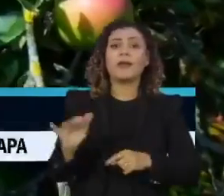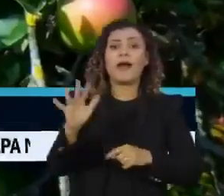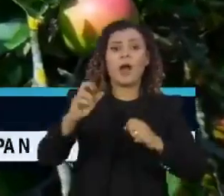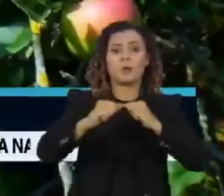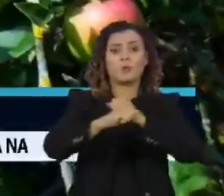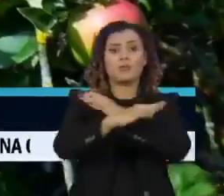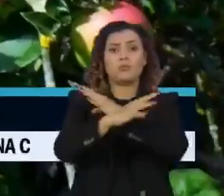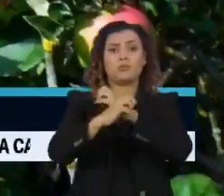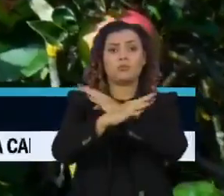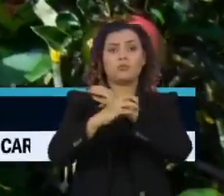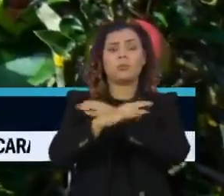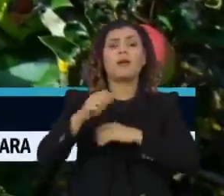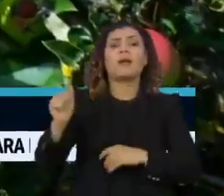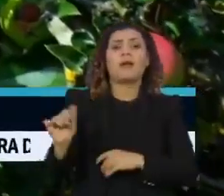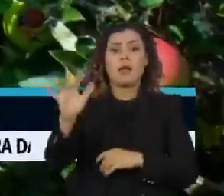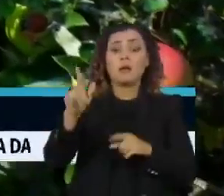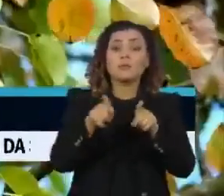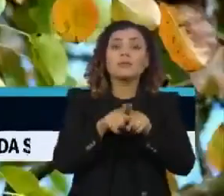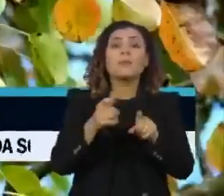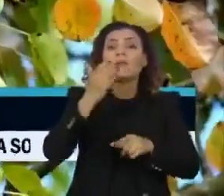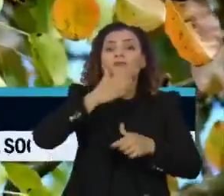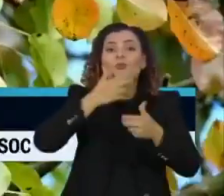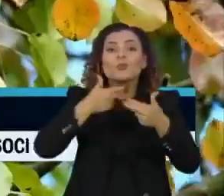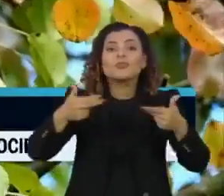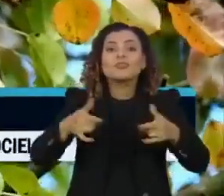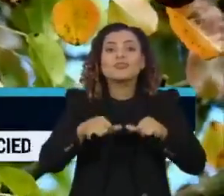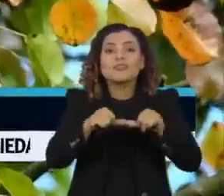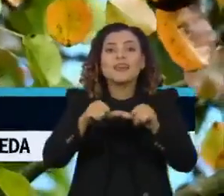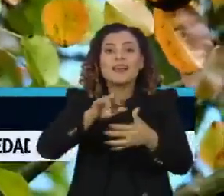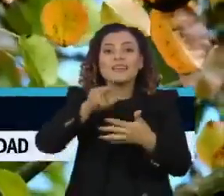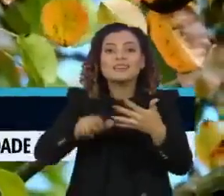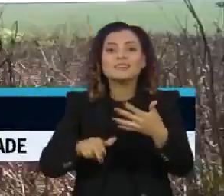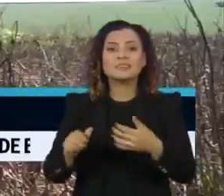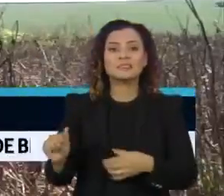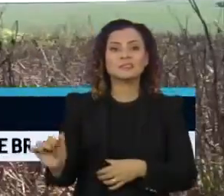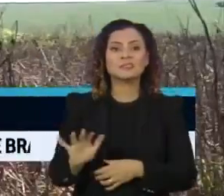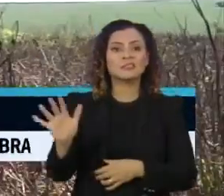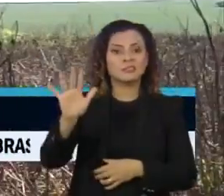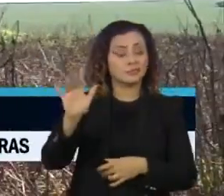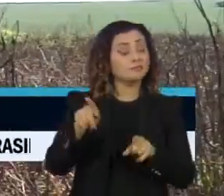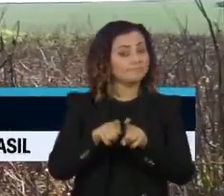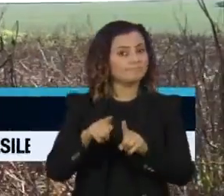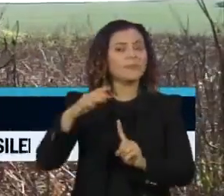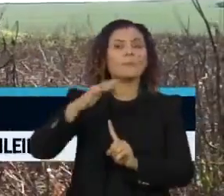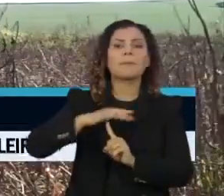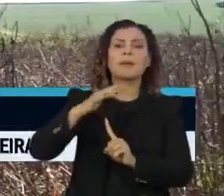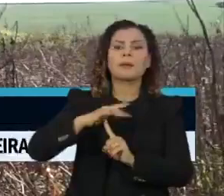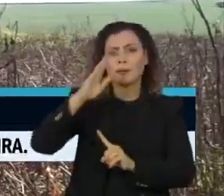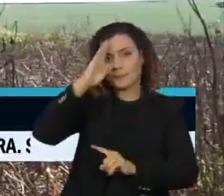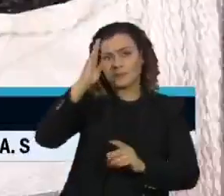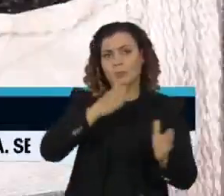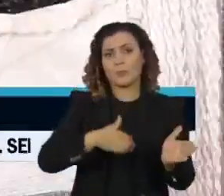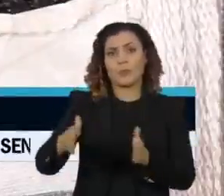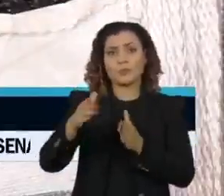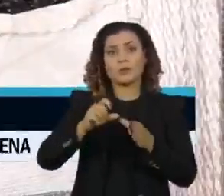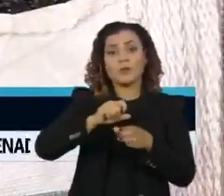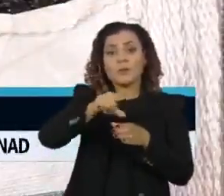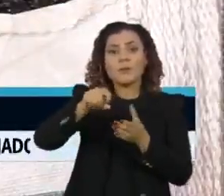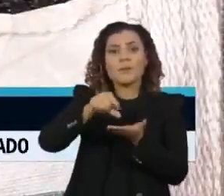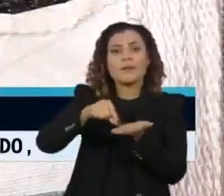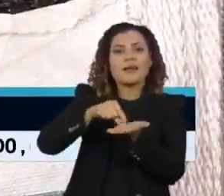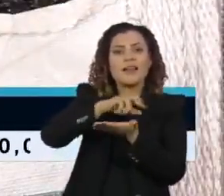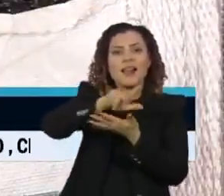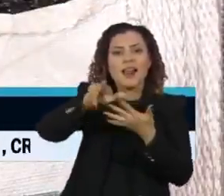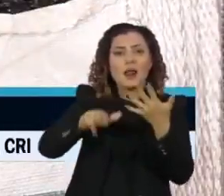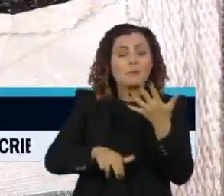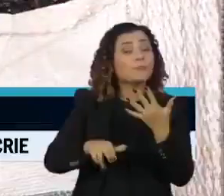irrigação. E no hortifruti é o que a gente sente, pode sentir mais de imediato. No Paraná, que tem a maior produção de grãos do país,